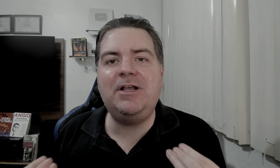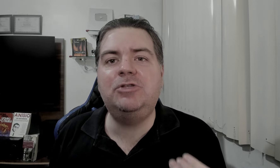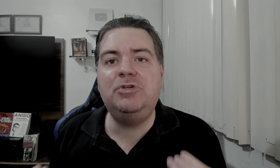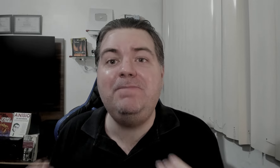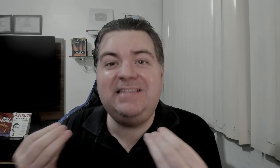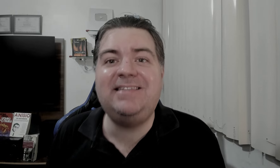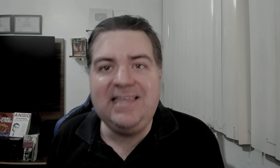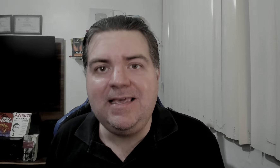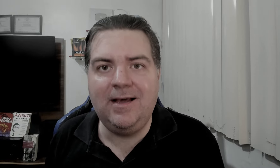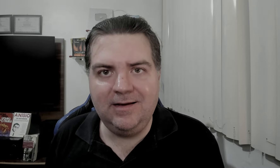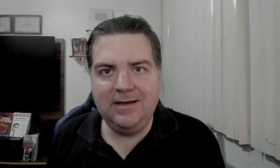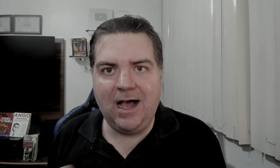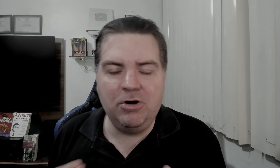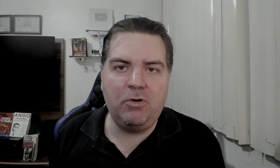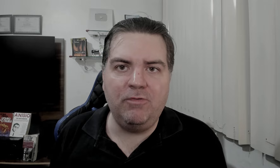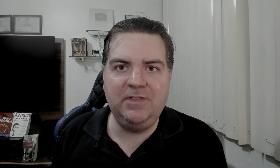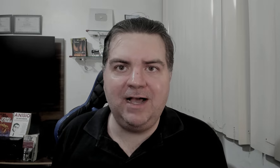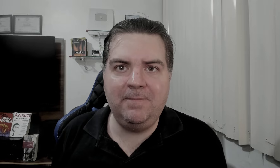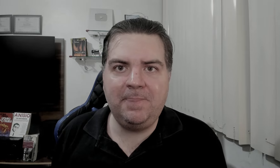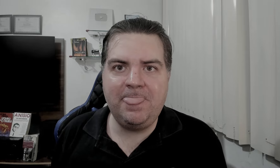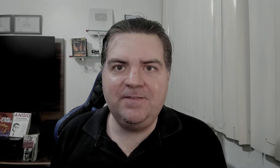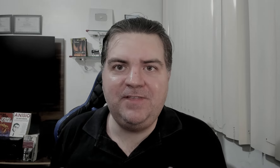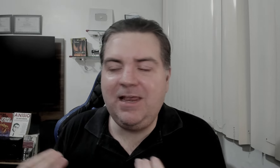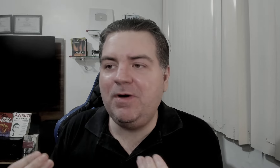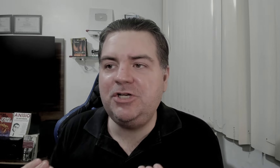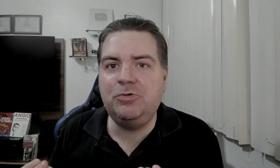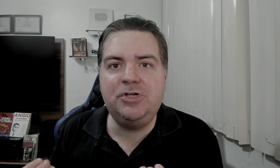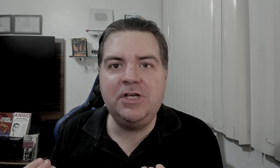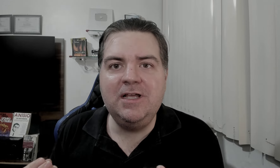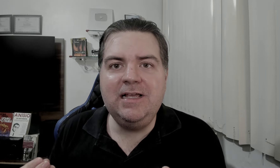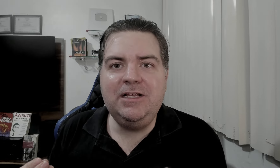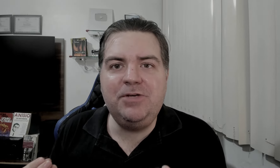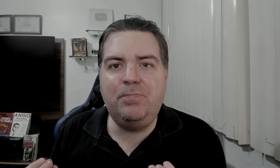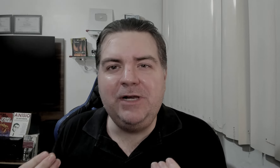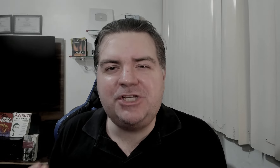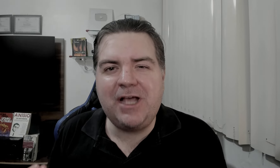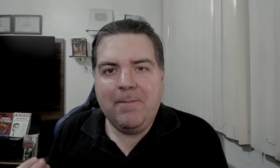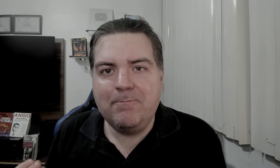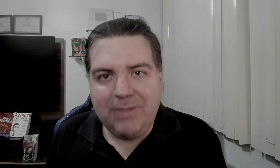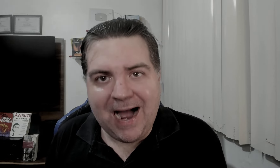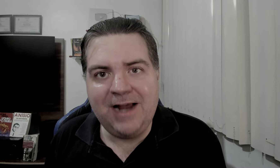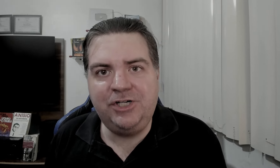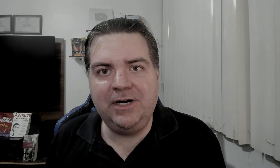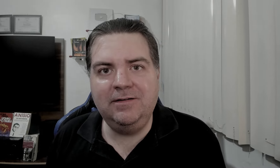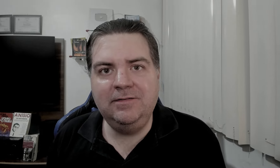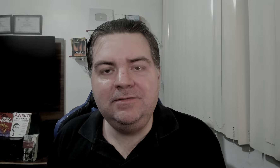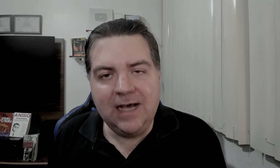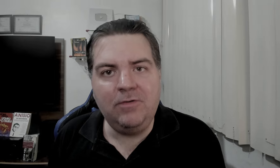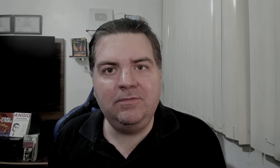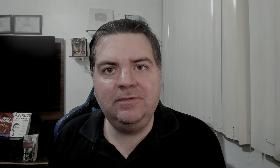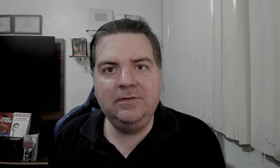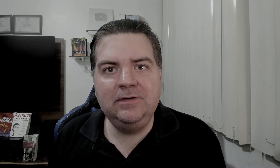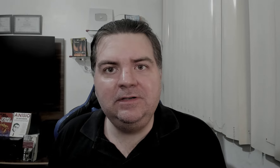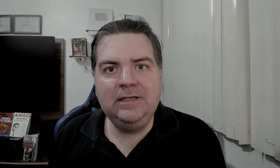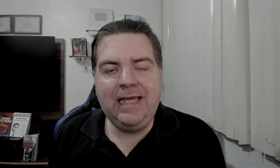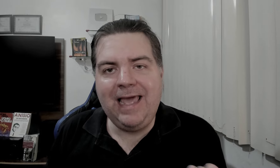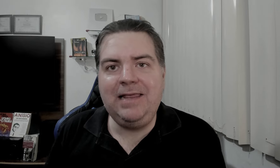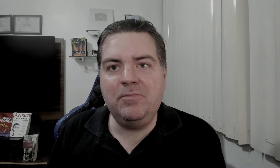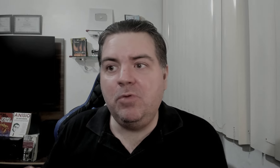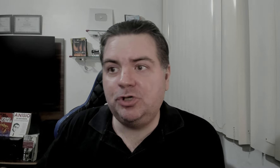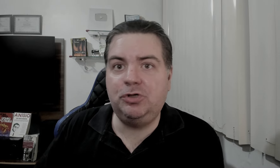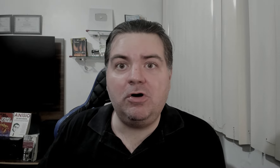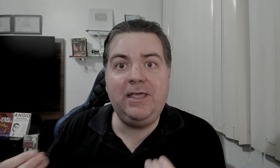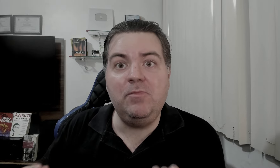se o Lula teria uma atitude mesquinha ao não convidar. Seria uma atitude de política baixa. Não.